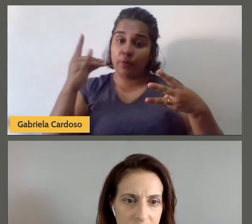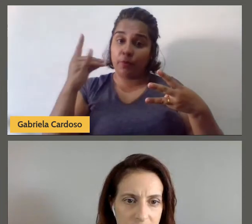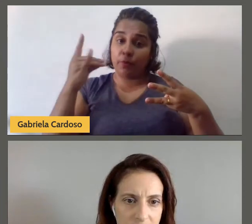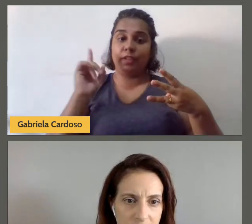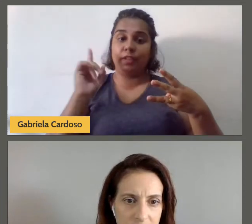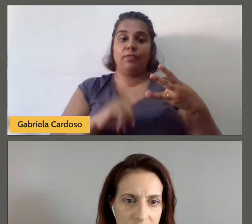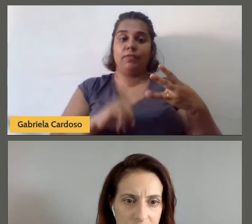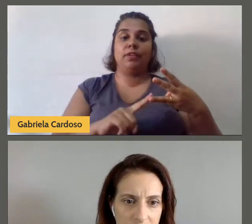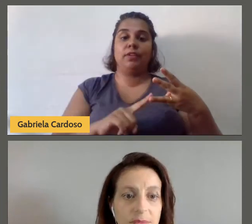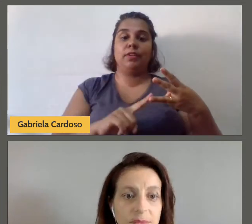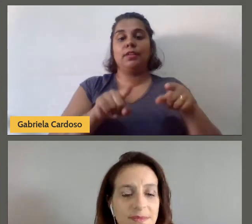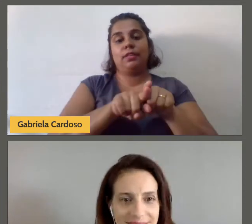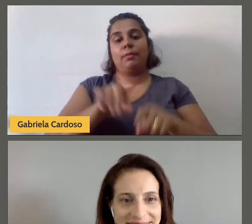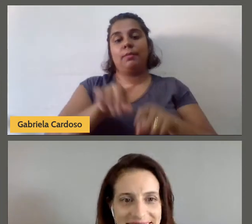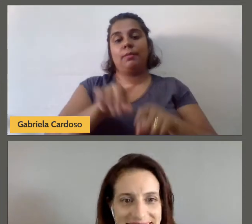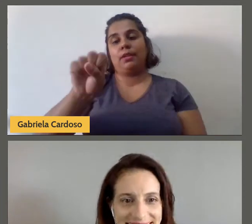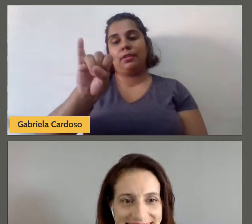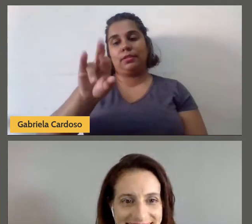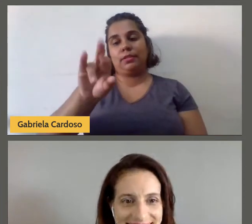sírios.